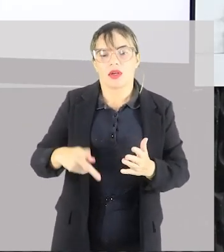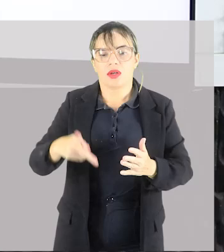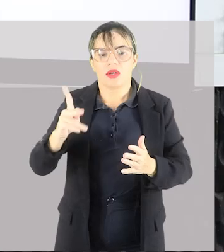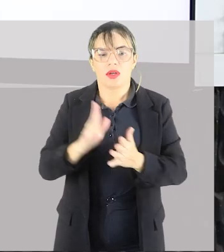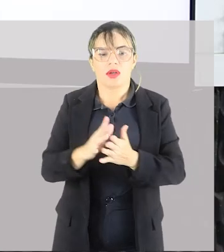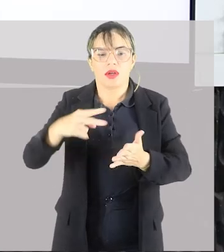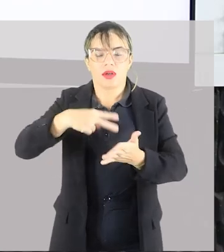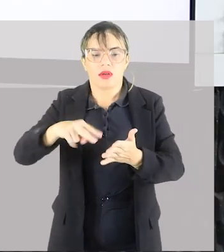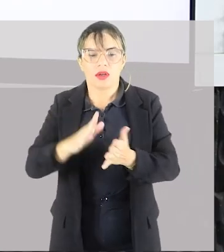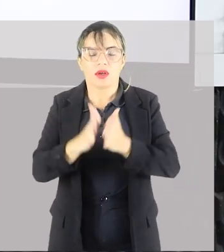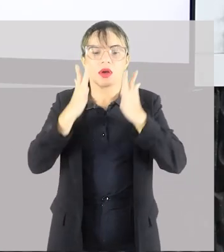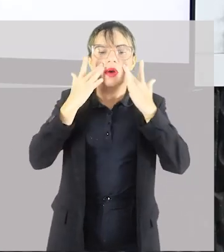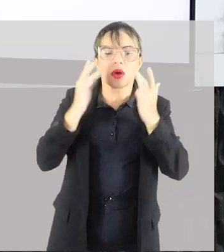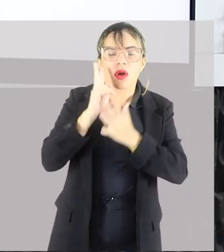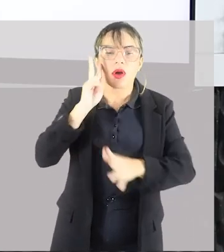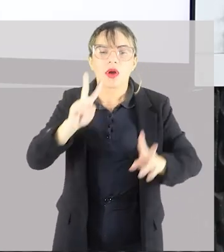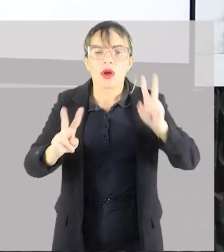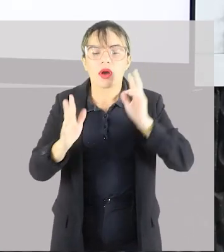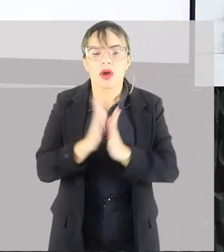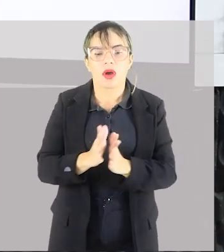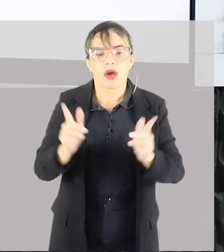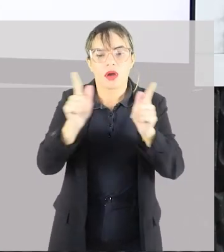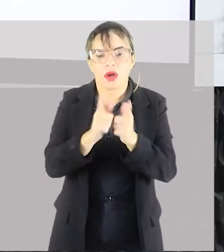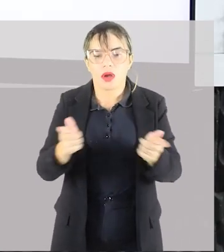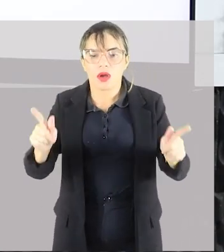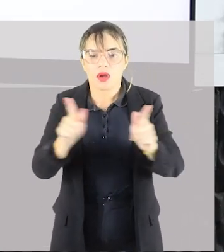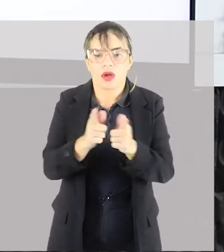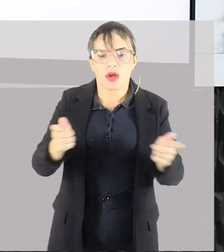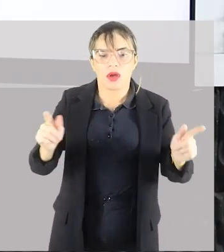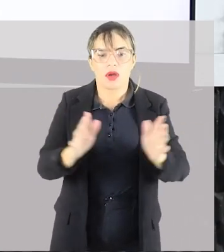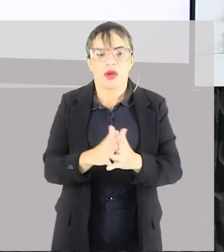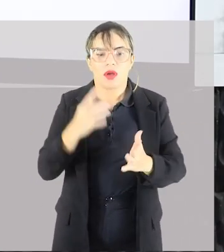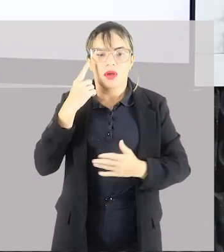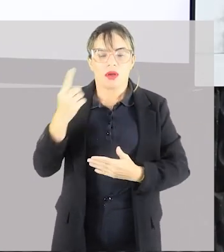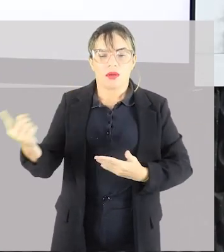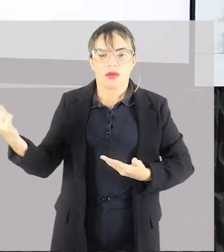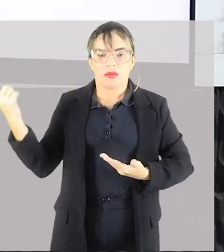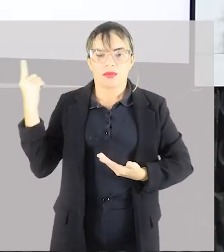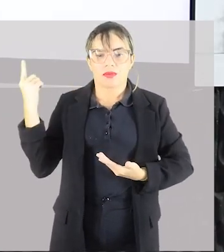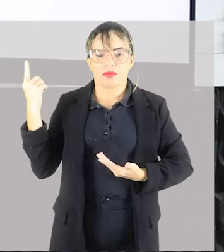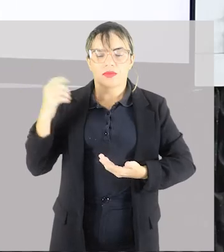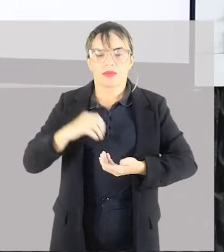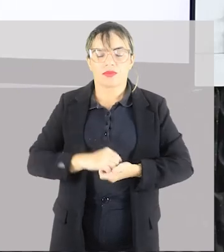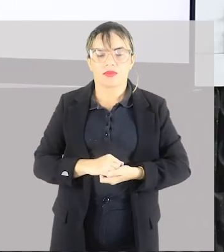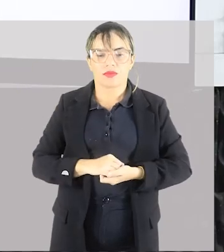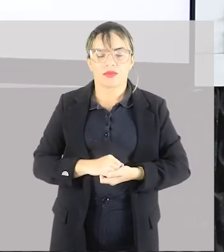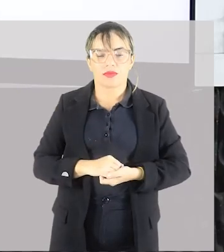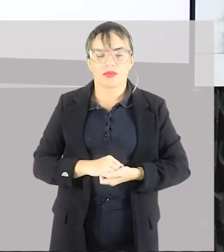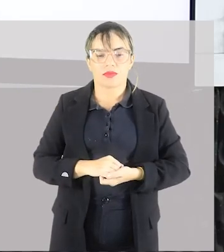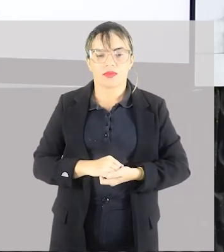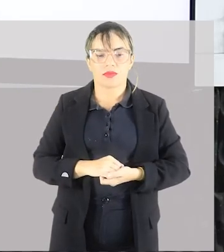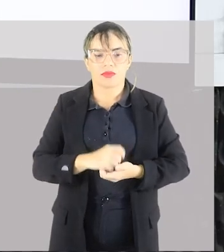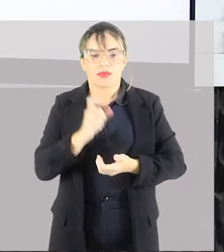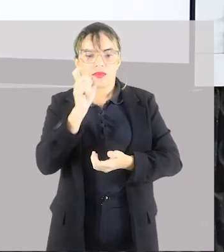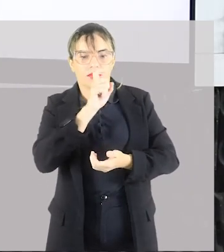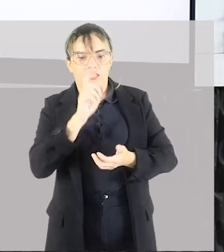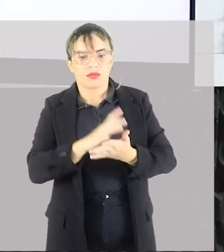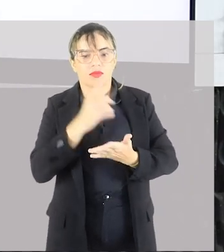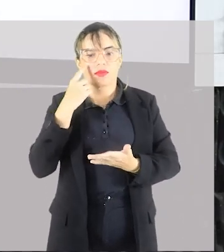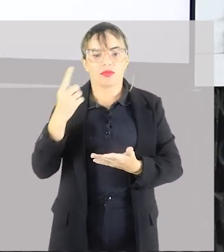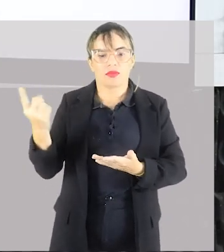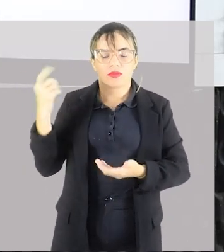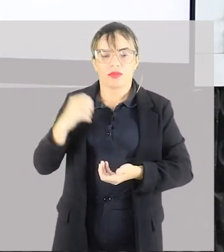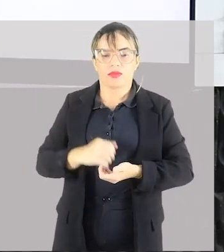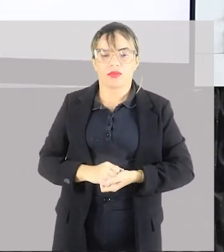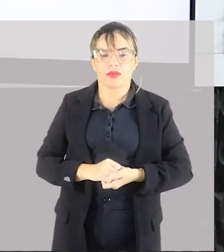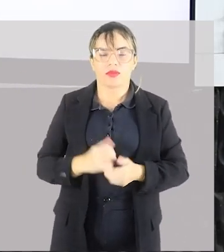urbana. Dança, arte visual e música seria o breakdance, o grafite, com I, com E, e a música que